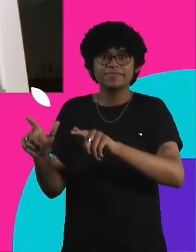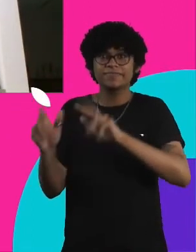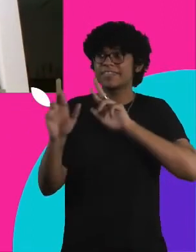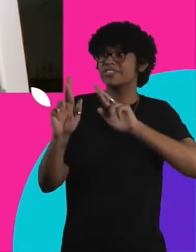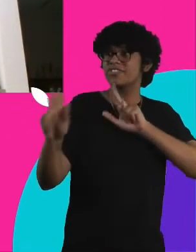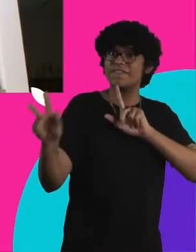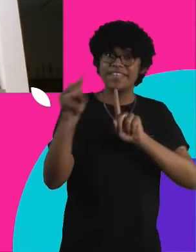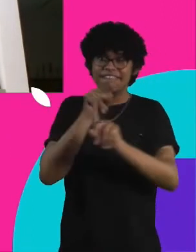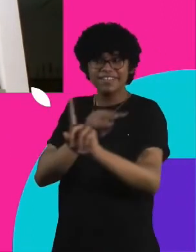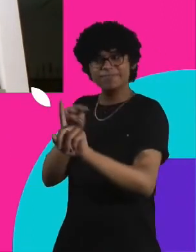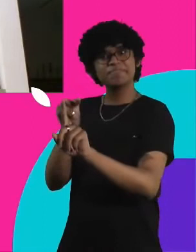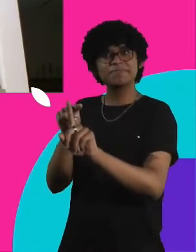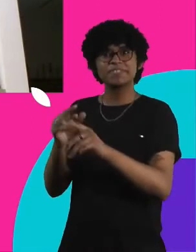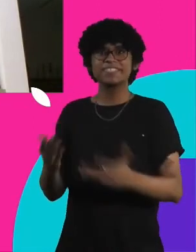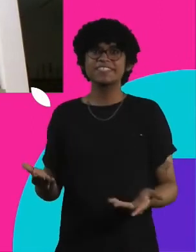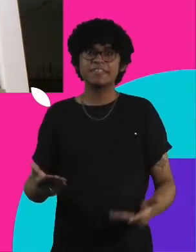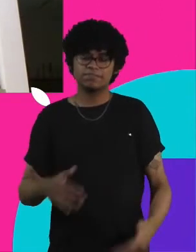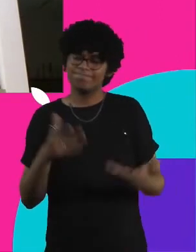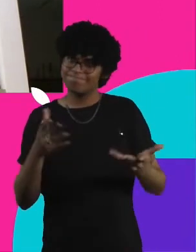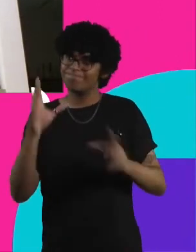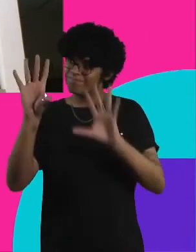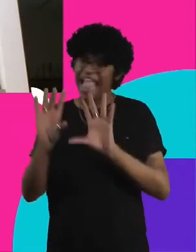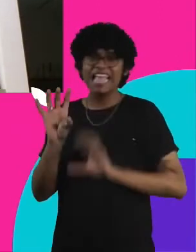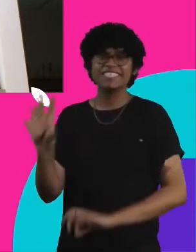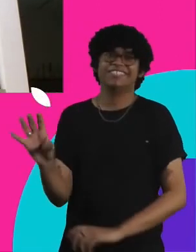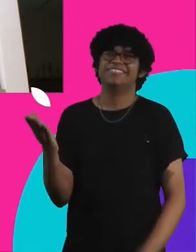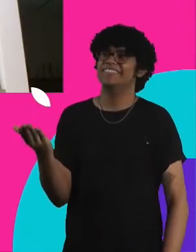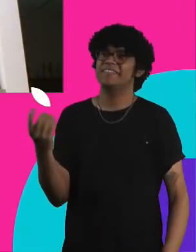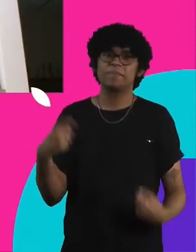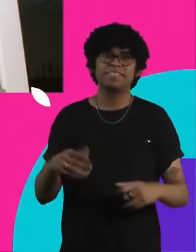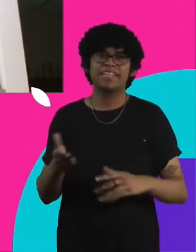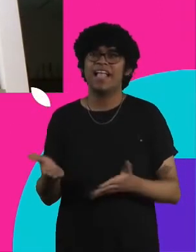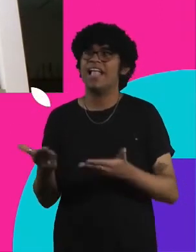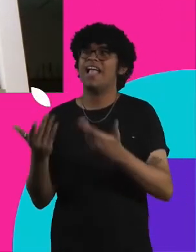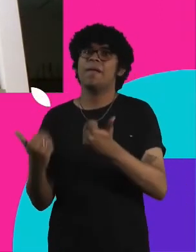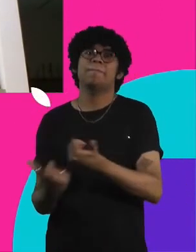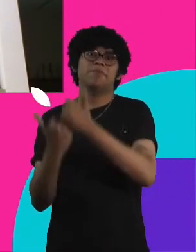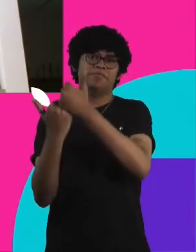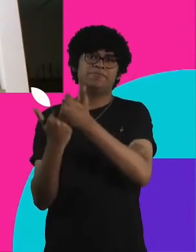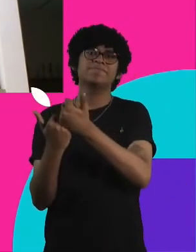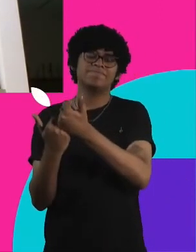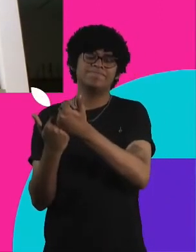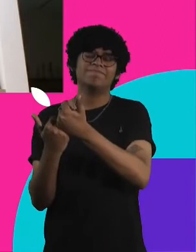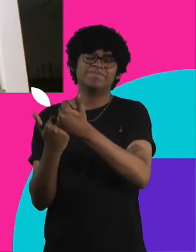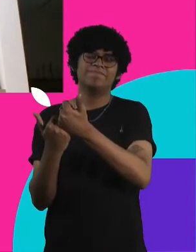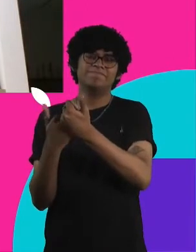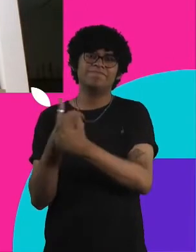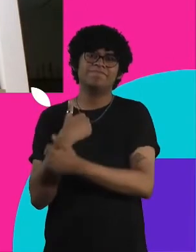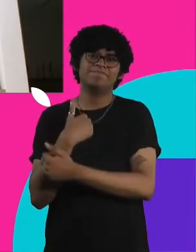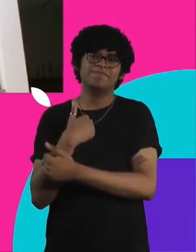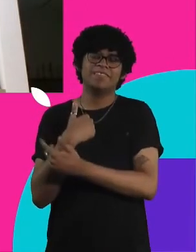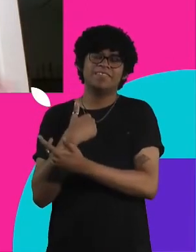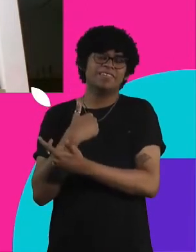ponto de vista. Então, eu acho que é isso que a gente tem que ajudar, que a gente tem que apoiar. Eu acho que o fundamental de